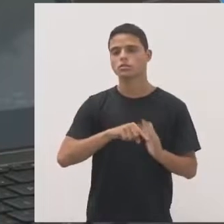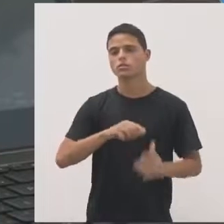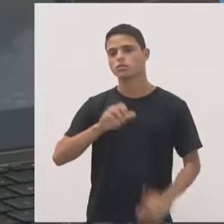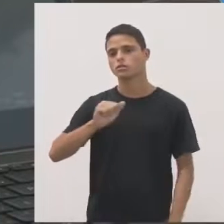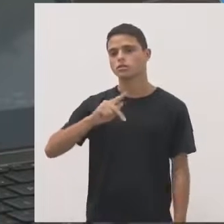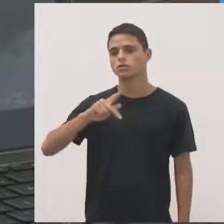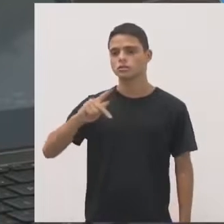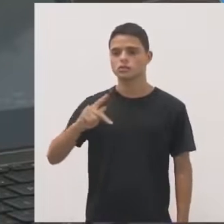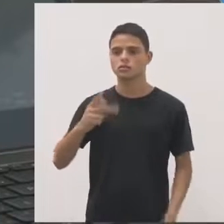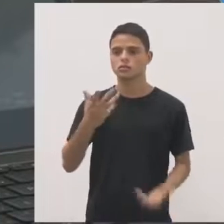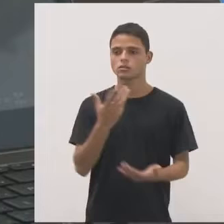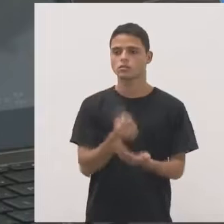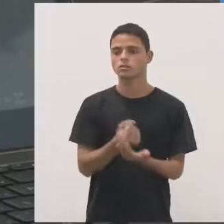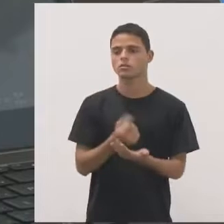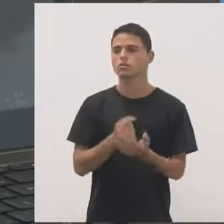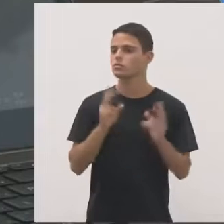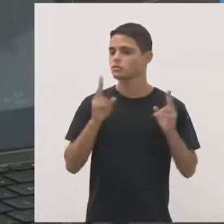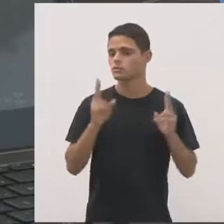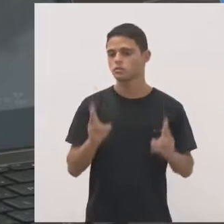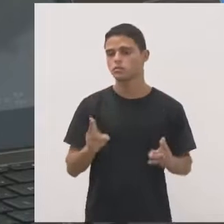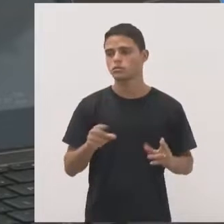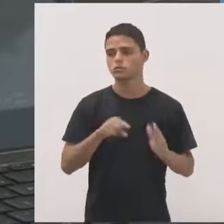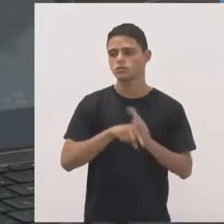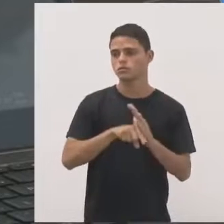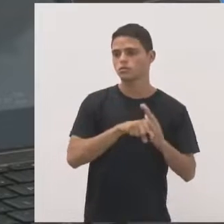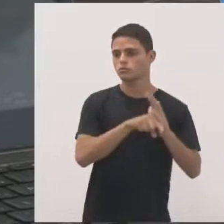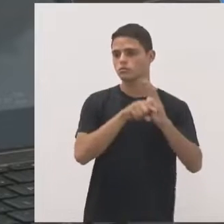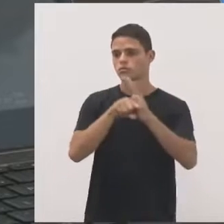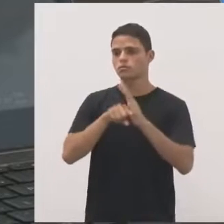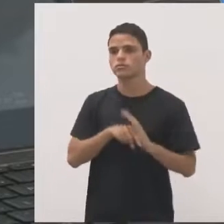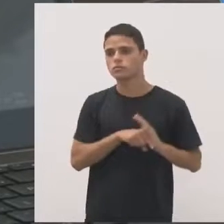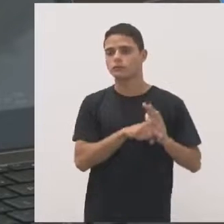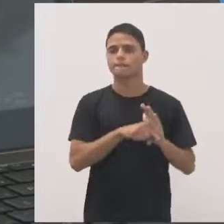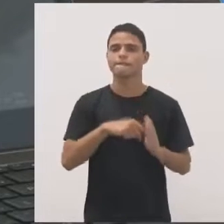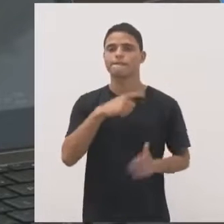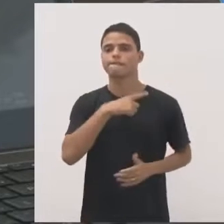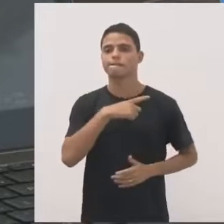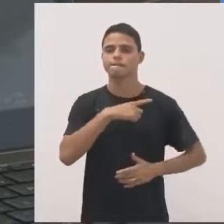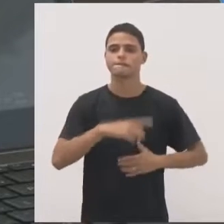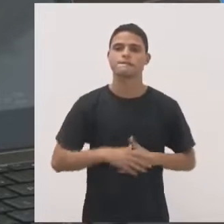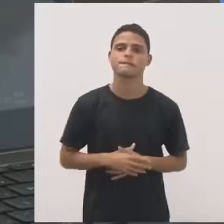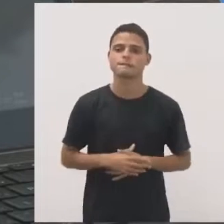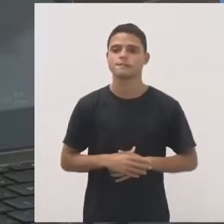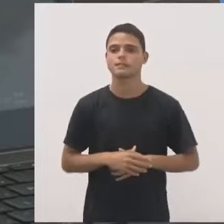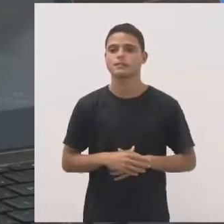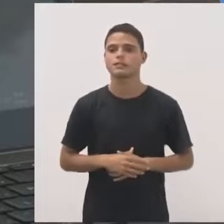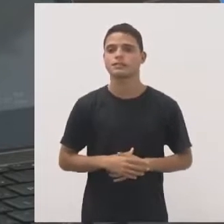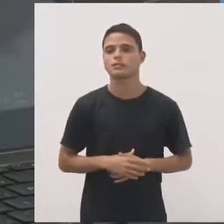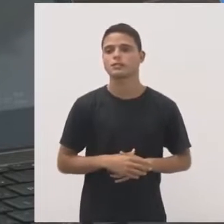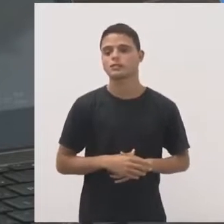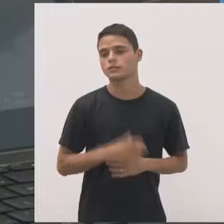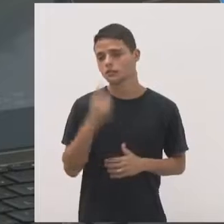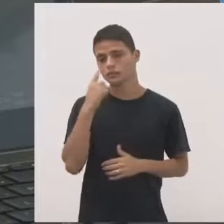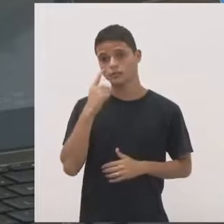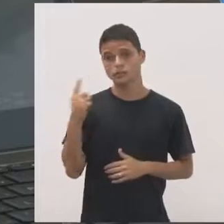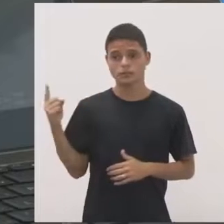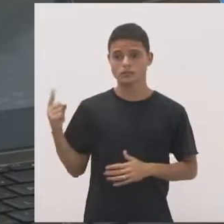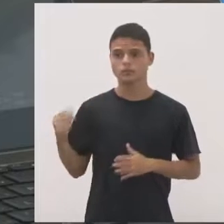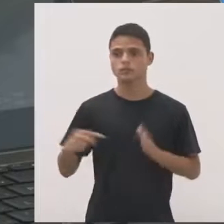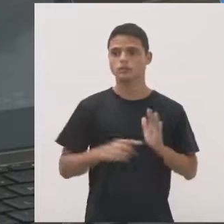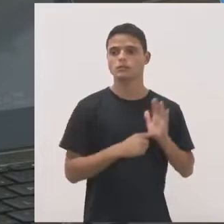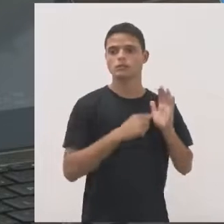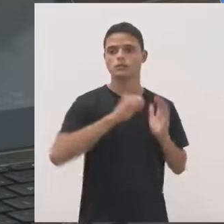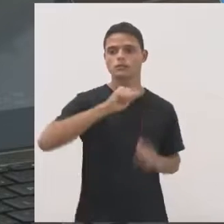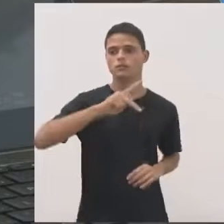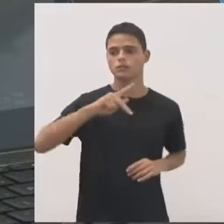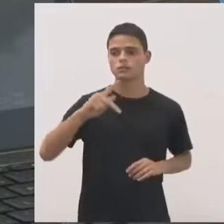seu. É a mesma coisa, só que é da Microsoft, tá bom? Então, os aplicativos, eles vão estar todos aqui. Então, você vê que, ó, quando você clicar em aplicativos, ele já